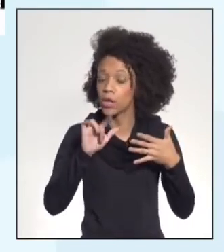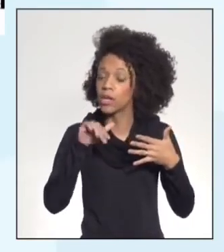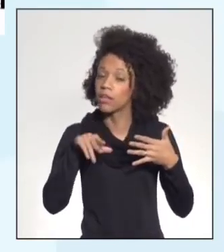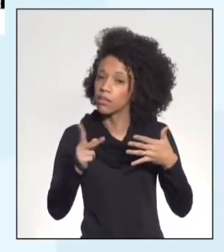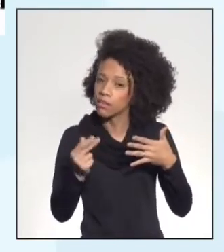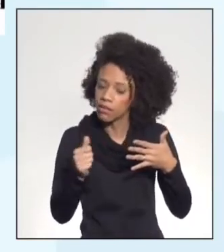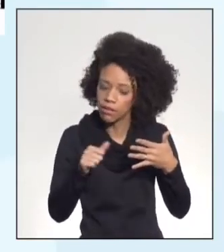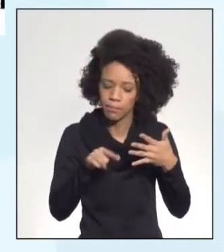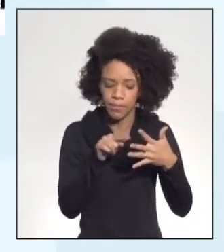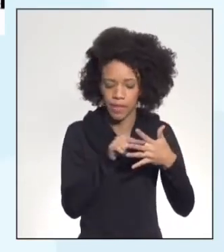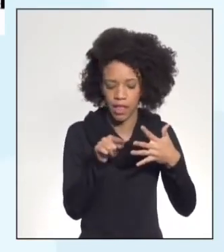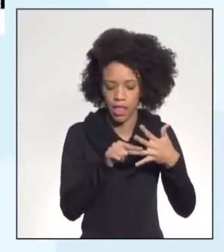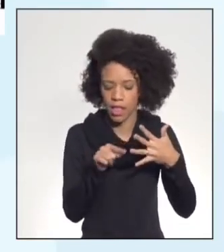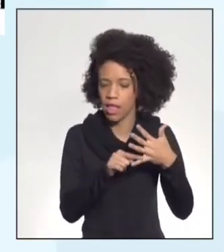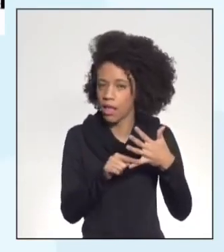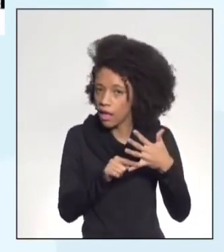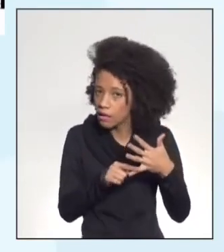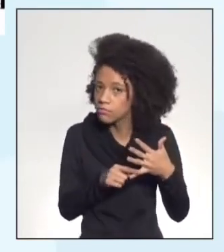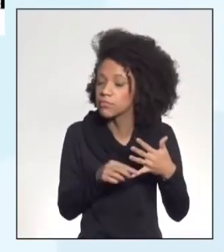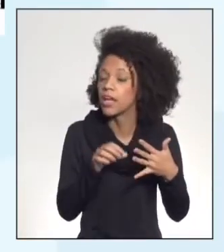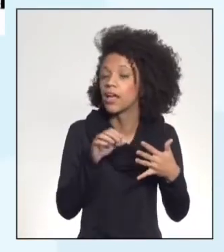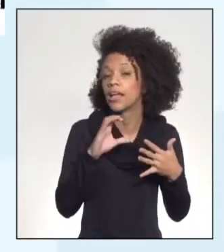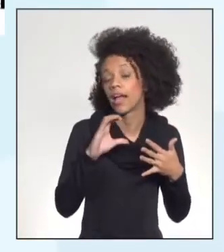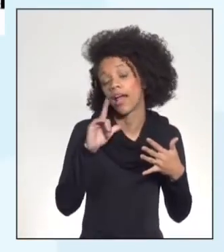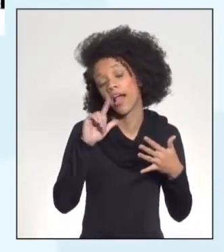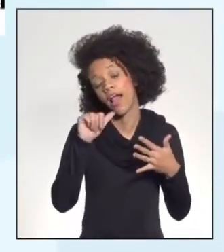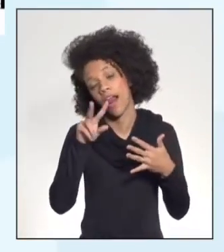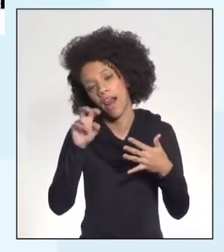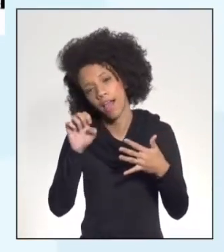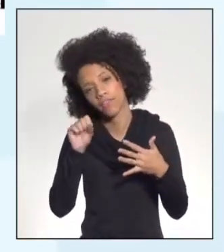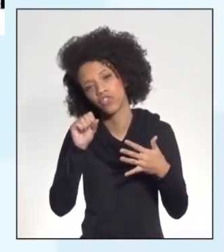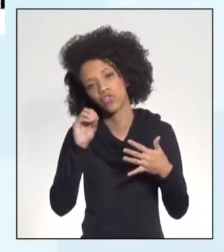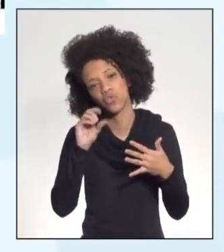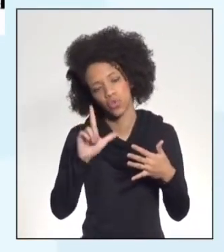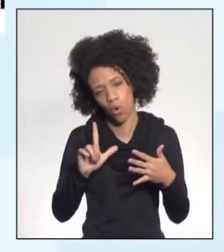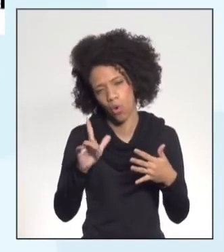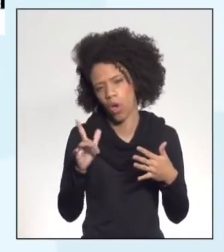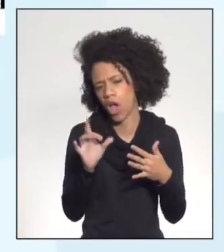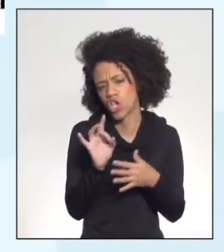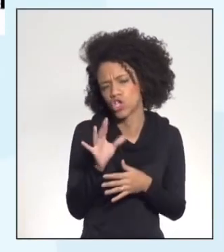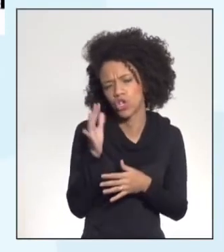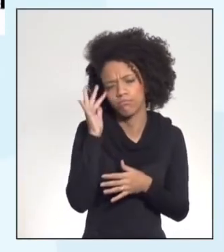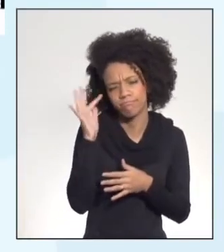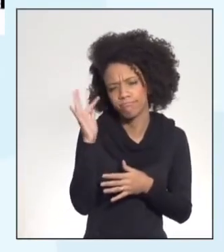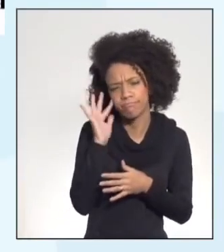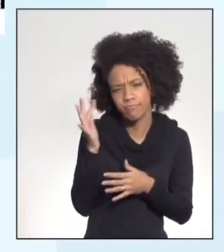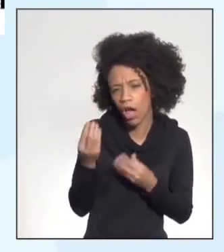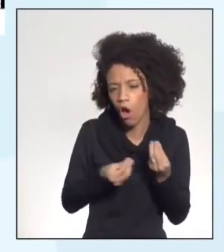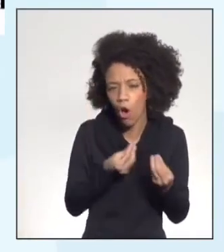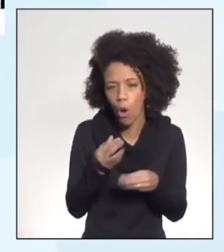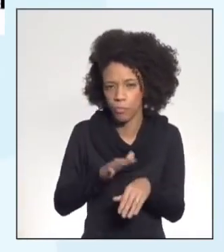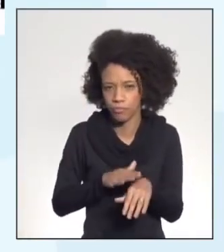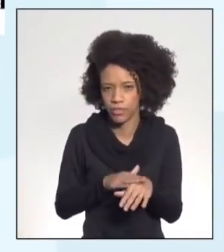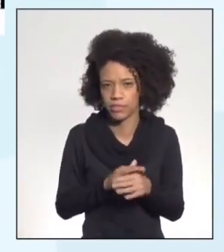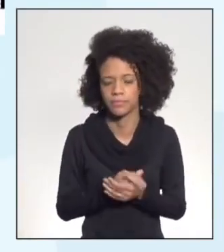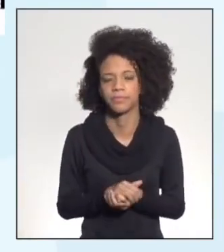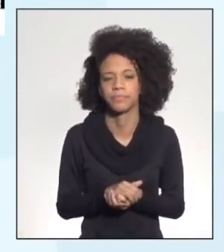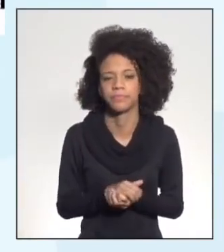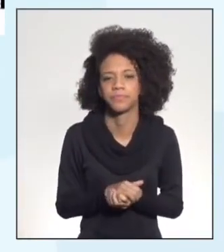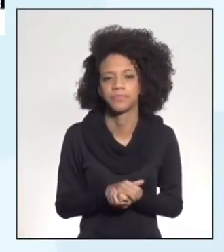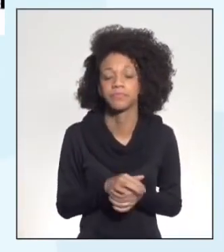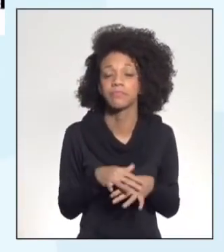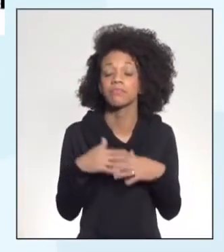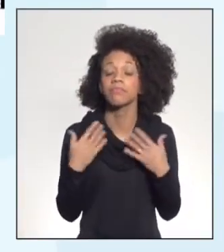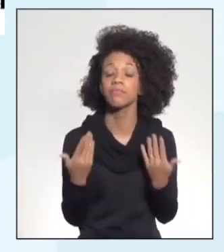notas musicais, tá certo? Só para vocês terem uma ideia de como que funciona.